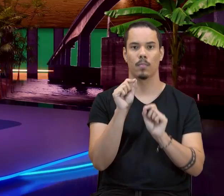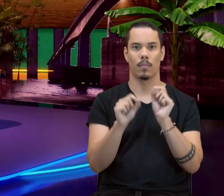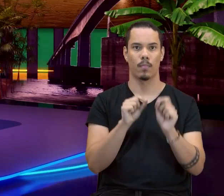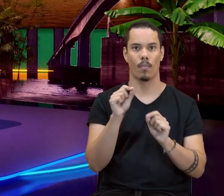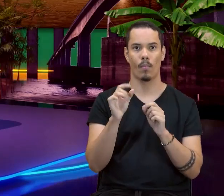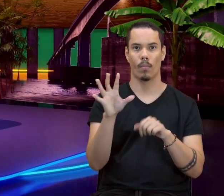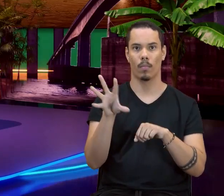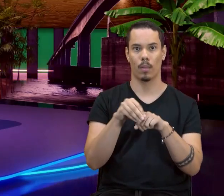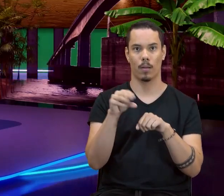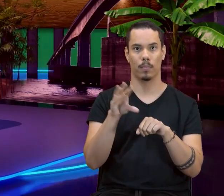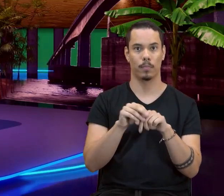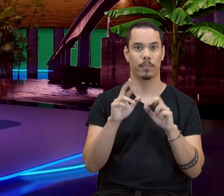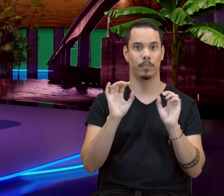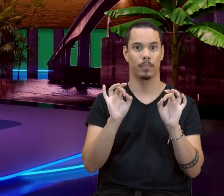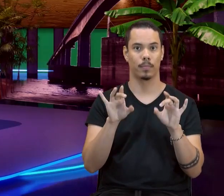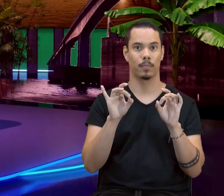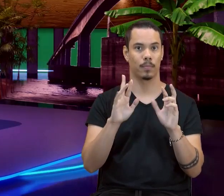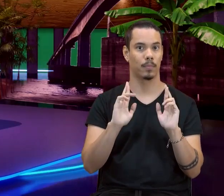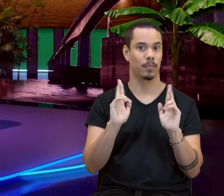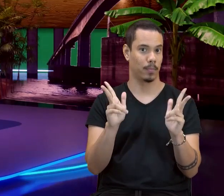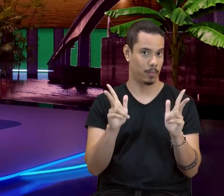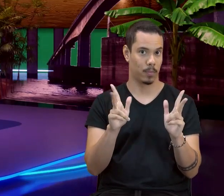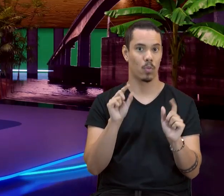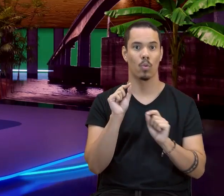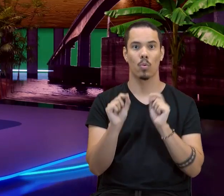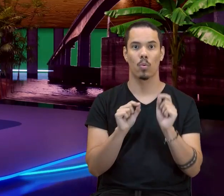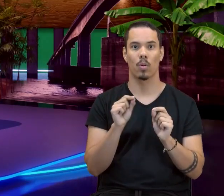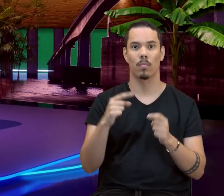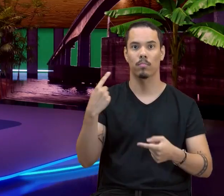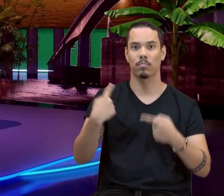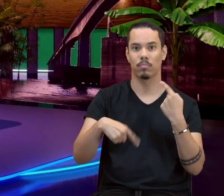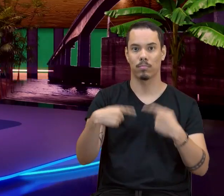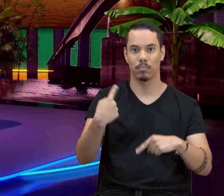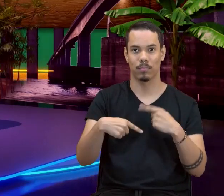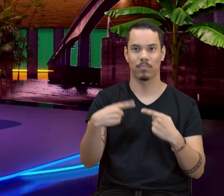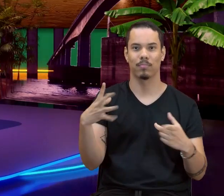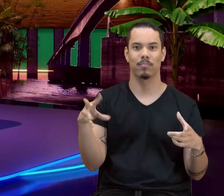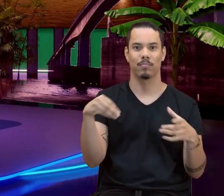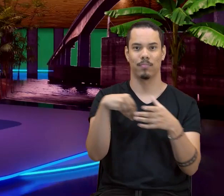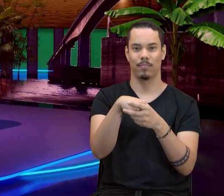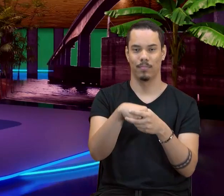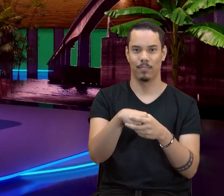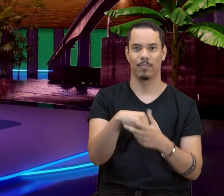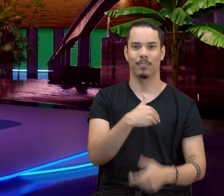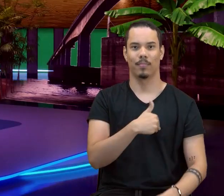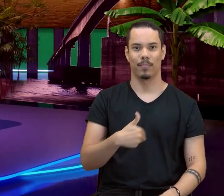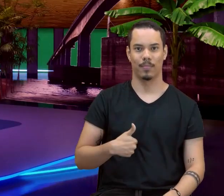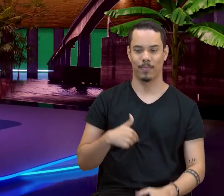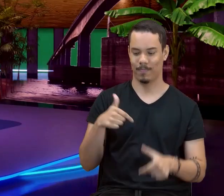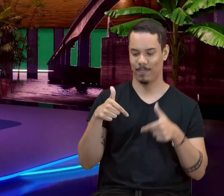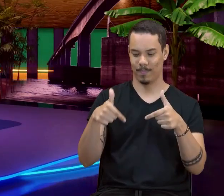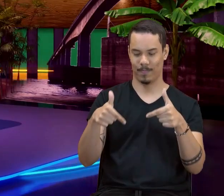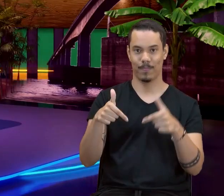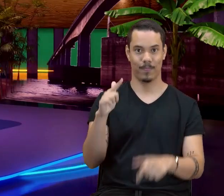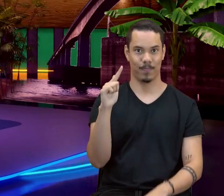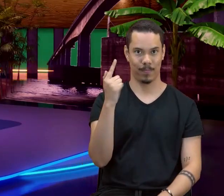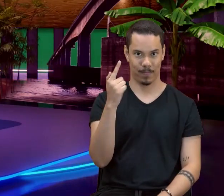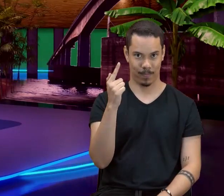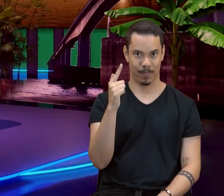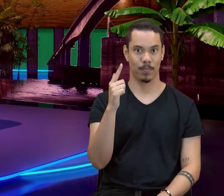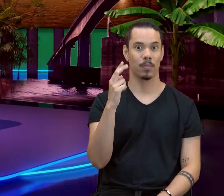para ele, que é que políticas públicas intensificaram esse processo em Rondônia. Olha aí, galera, muito bem.